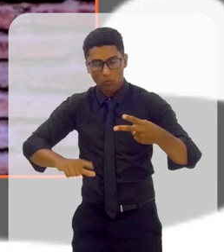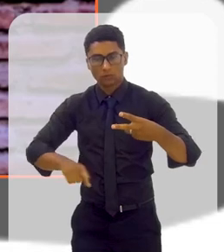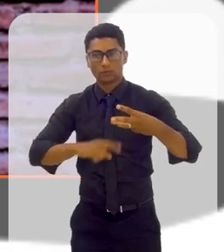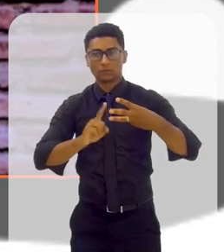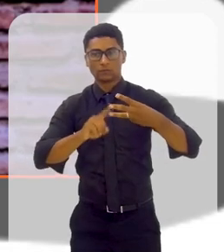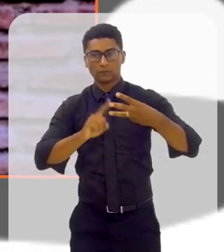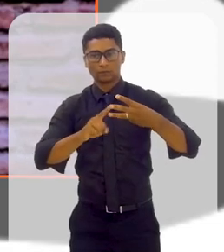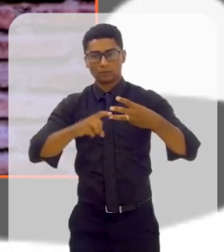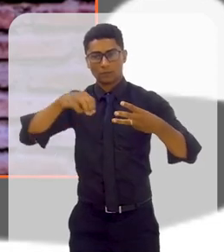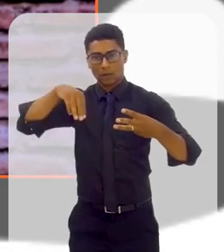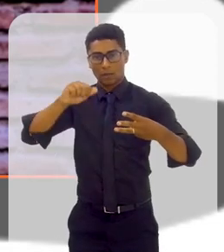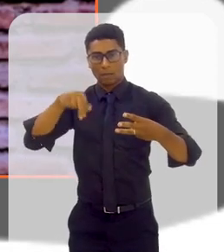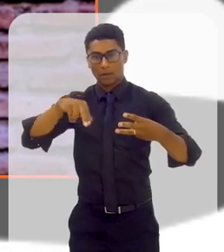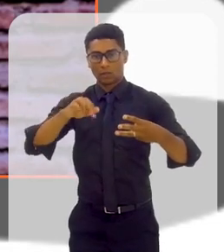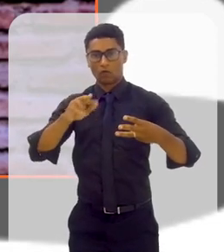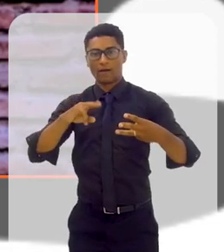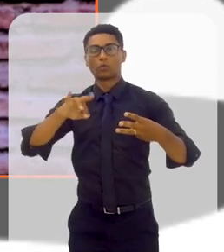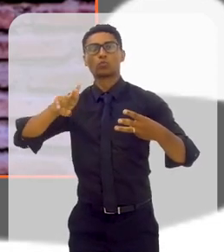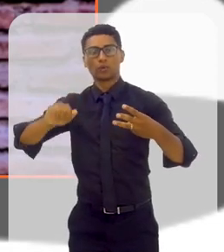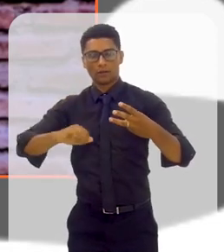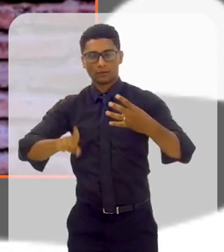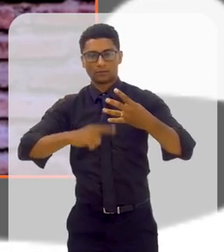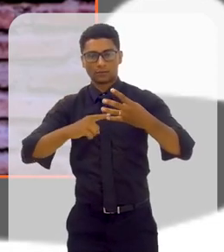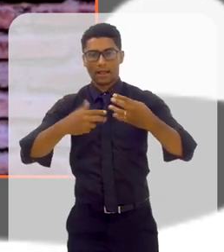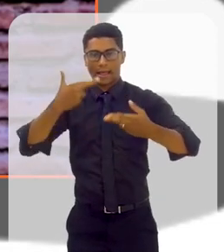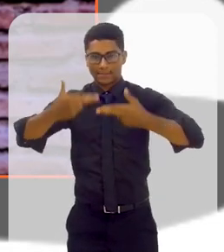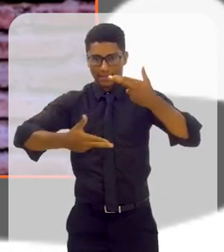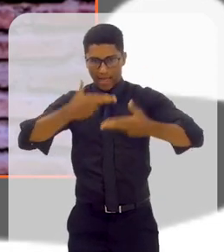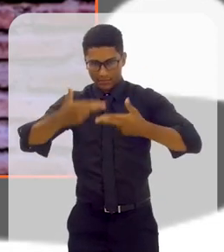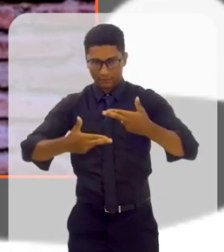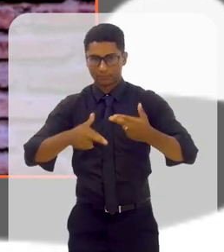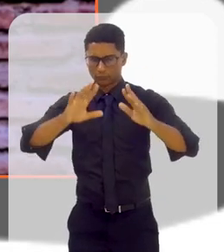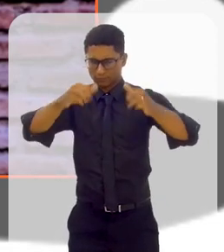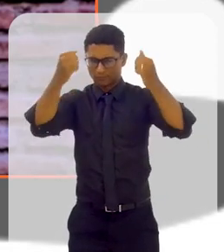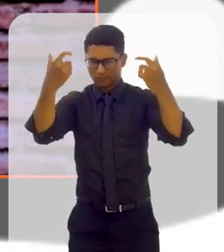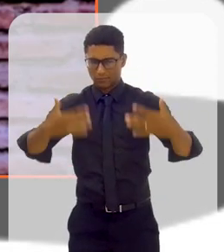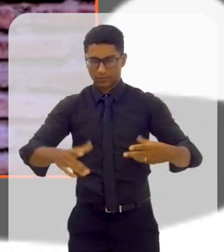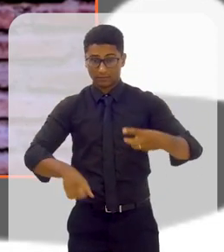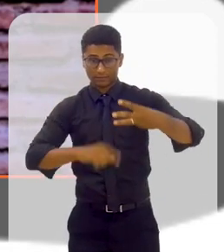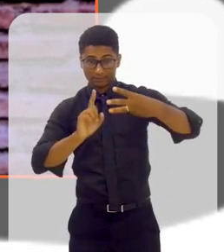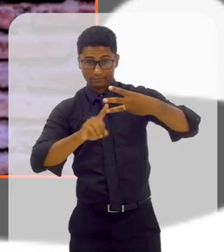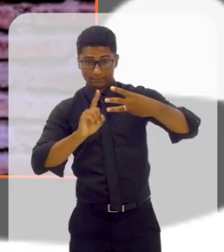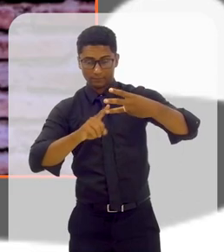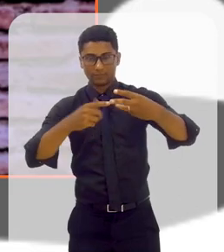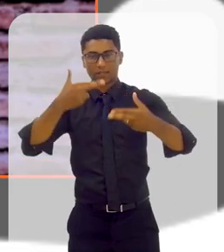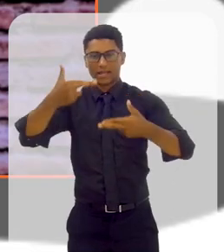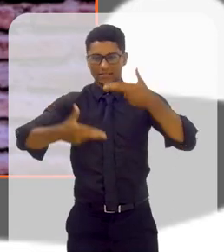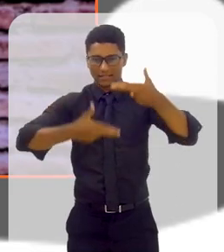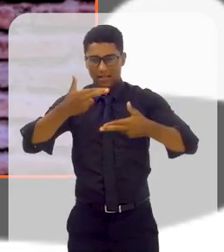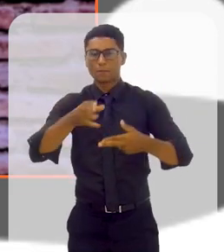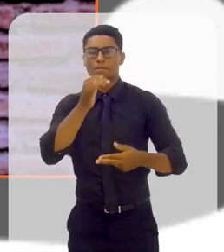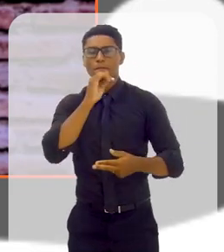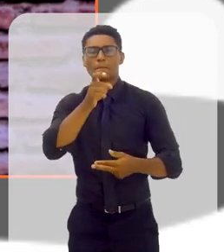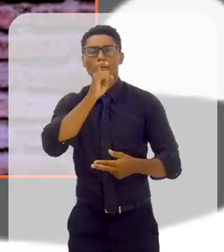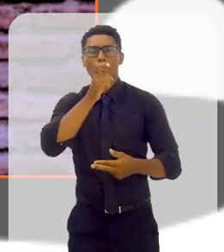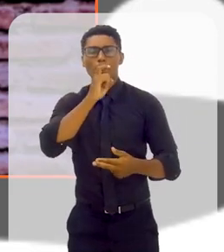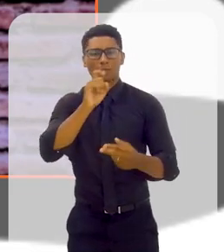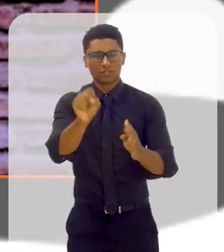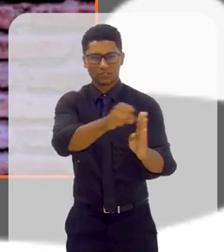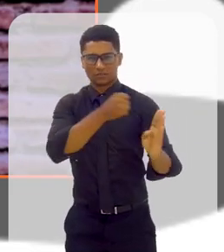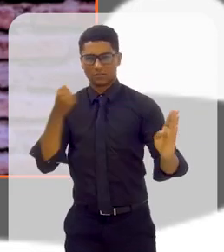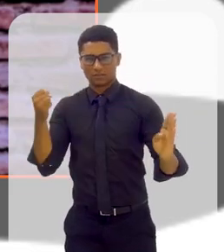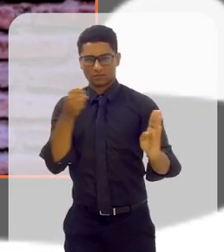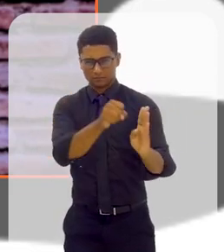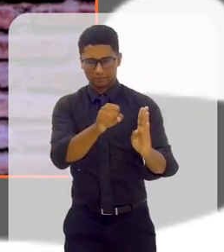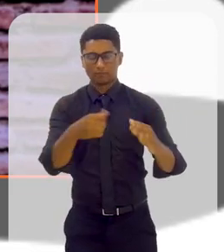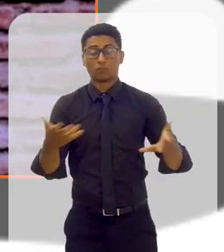E a quarta é a reciclagem. Vou iniciar pelo processo de reciclagem, falando inicialmente por refrigeradores. Hoje, o